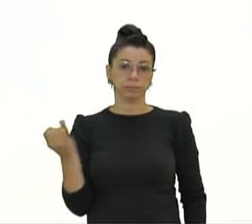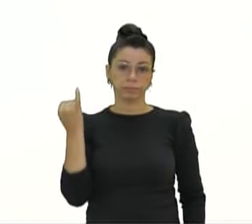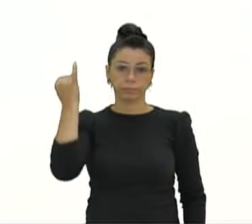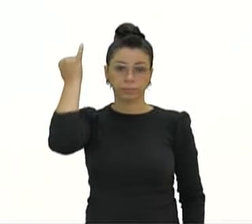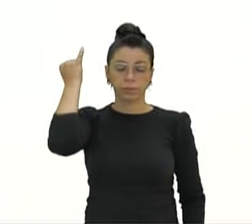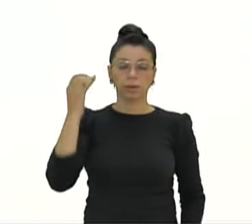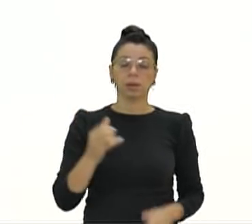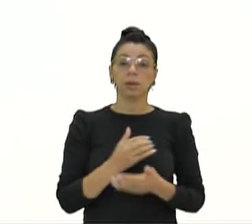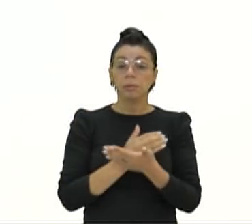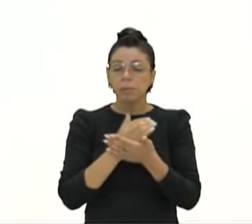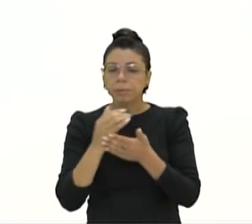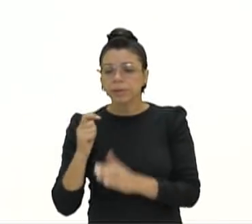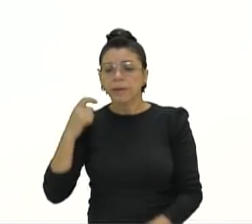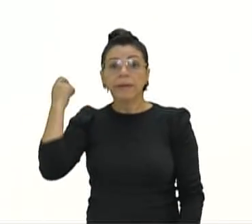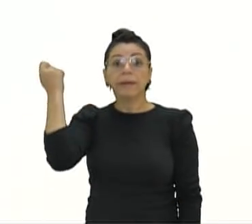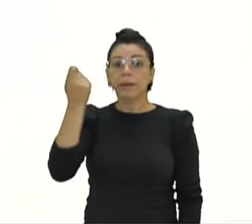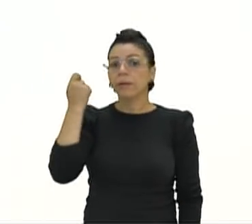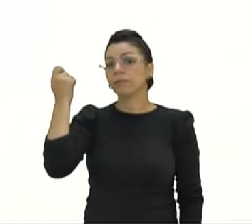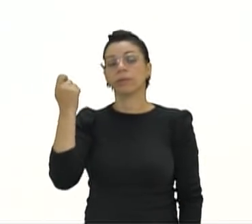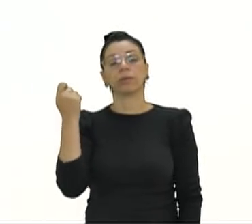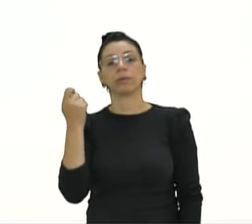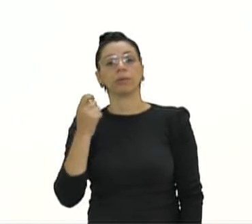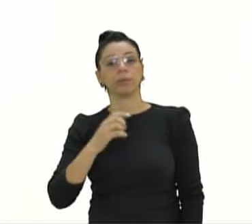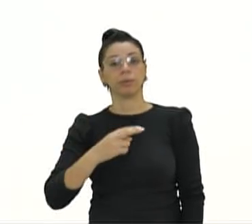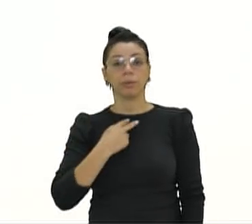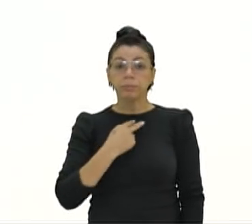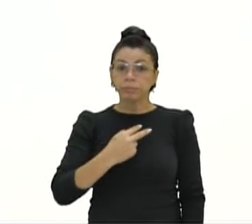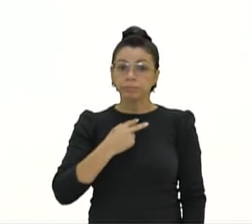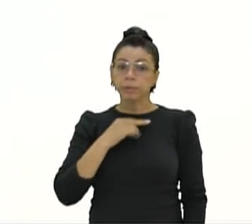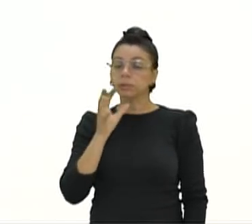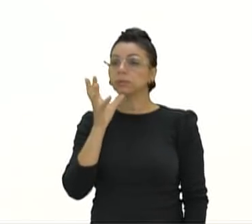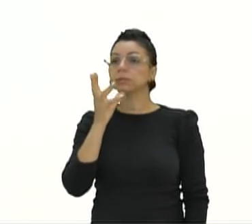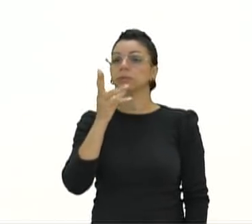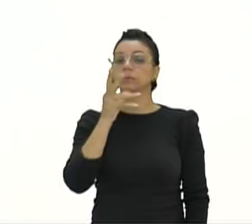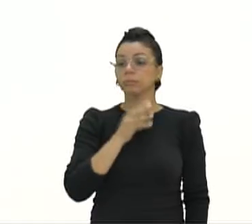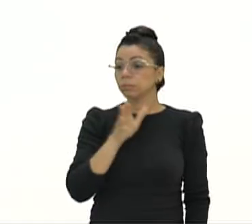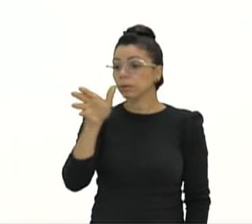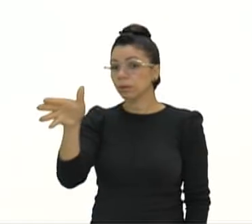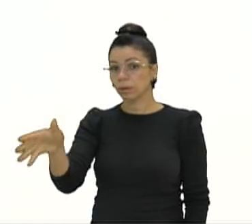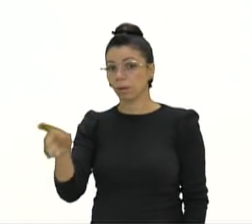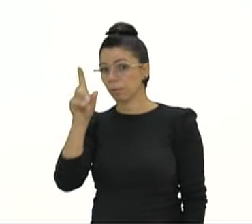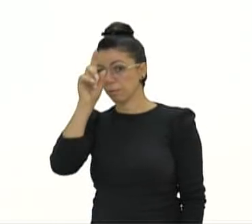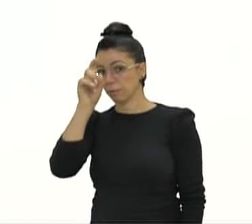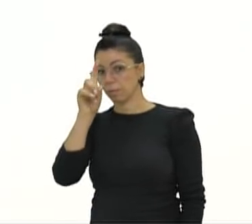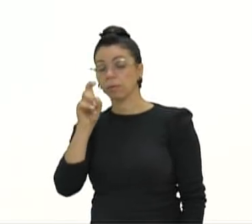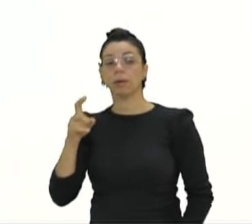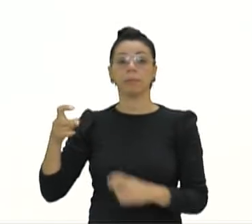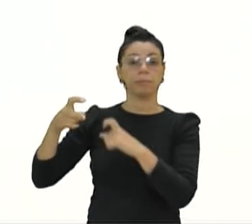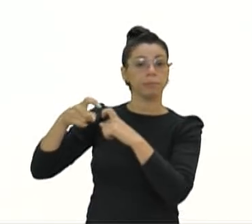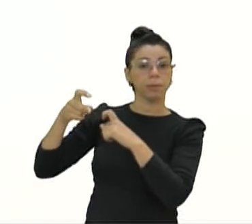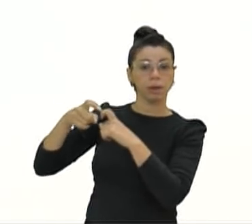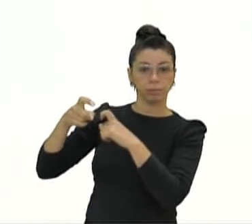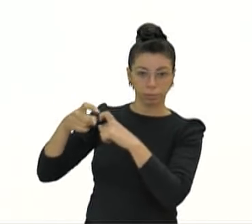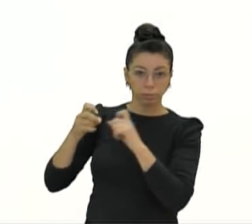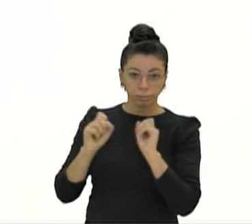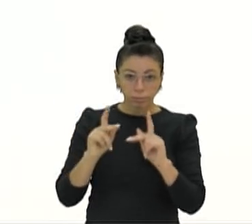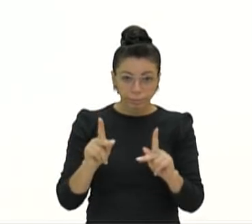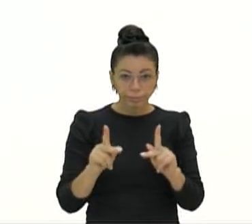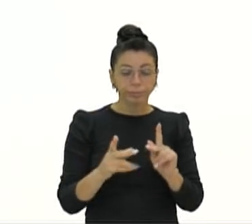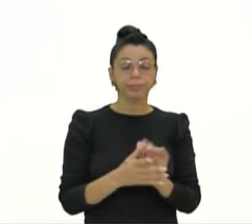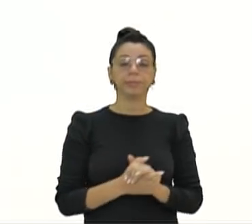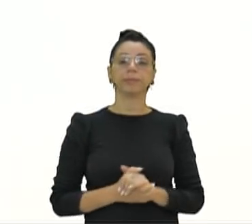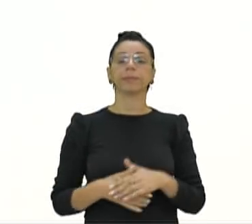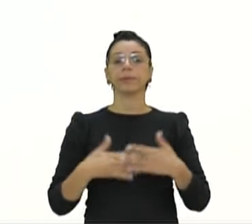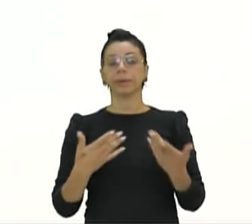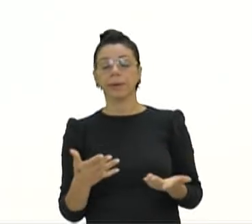não dá para demorar para procurar atendimento médico, né? E muito menos, como eu falei, se automedicar, tá?